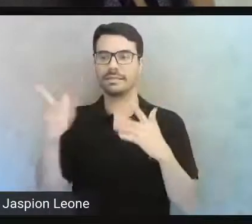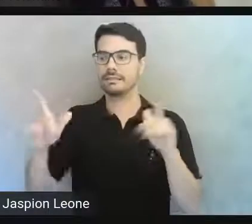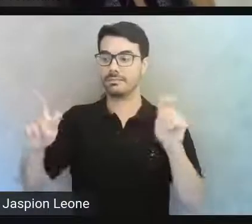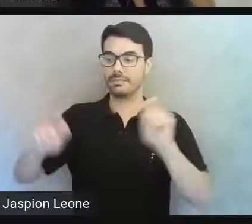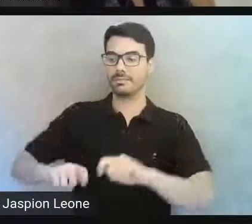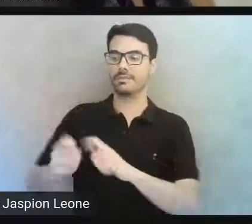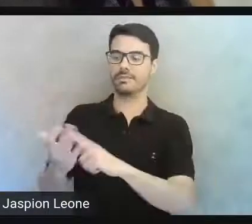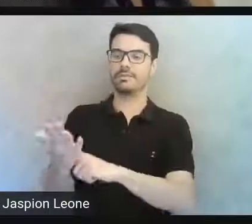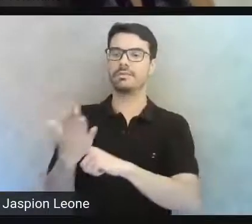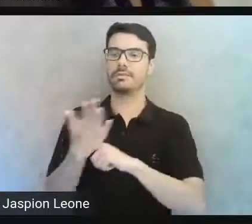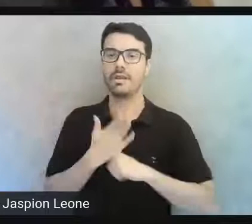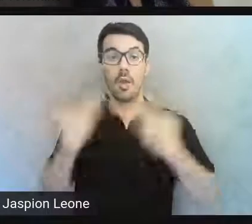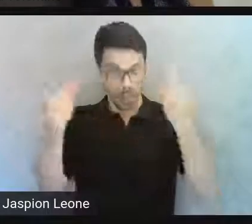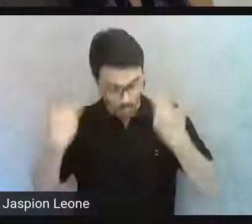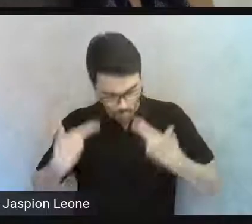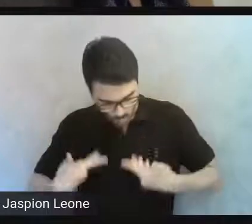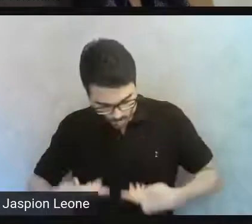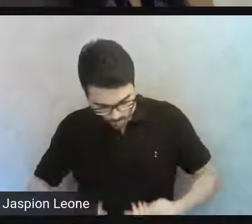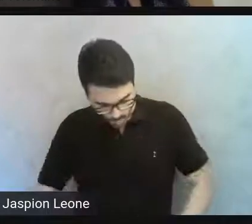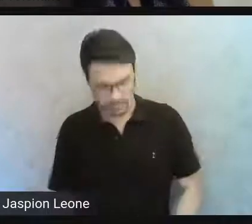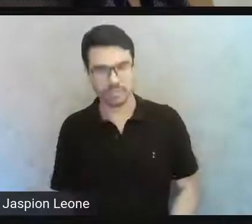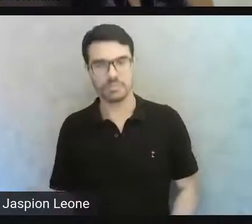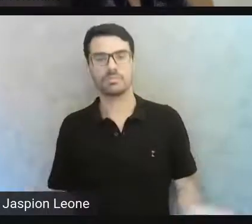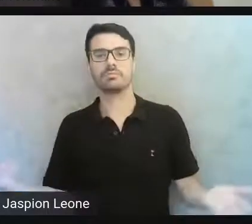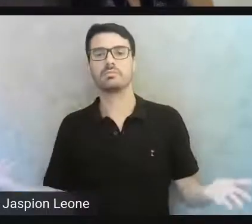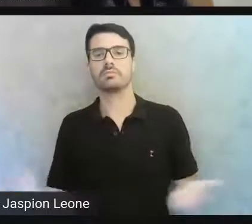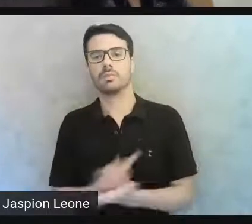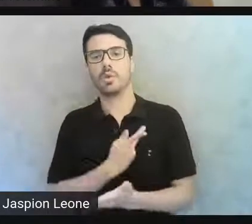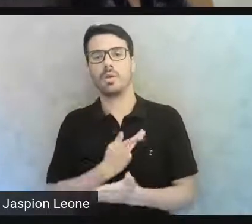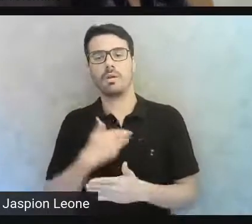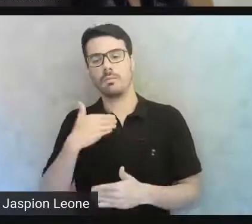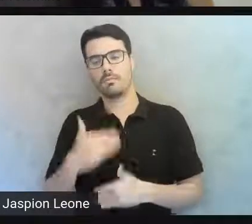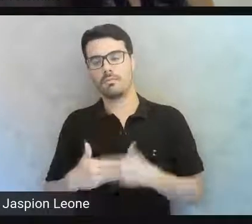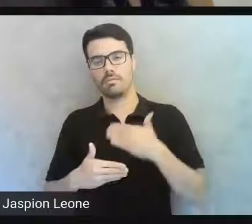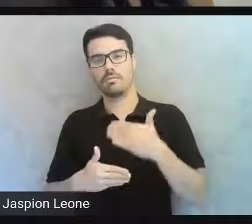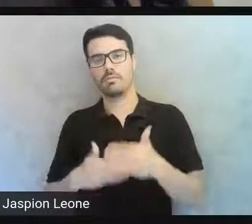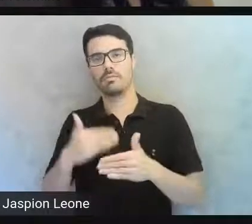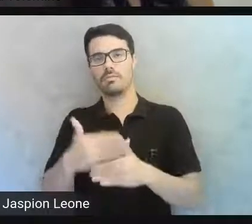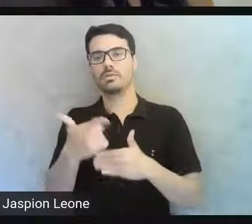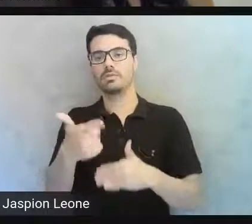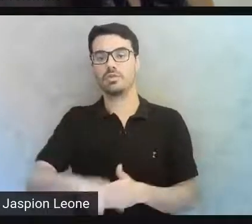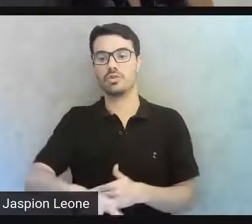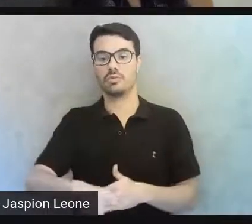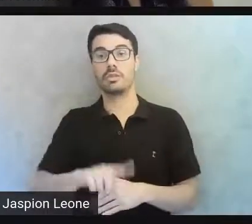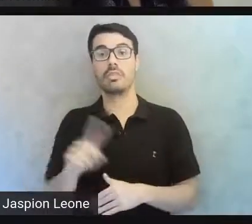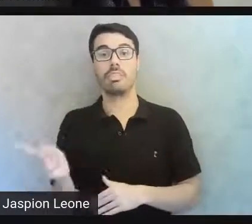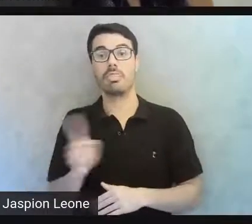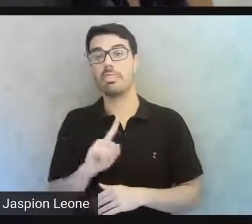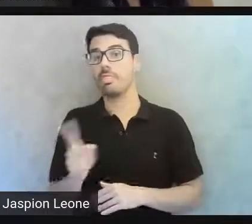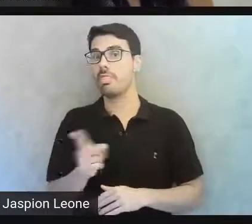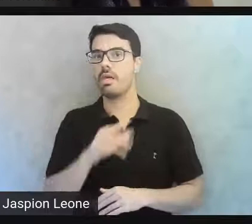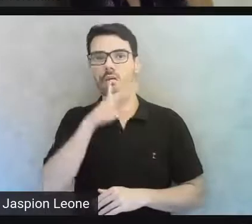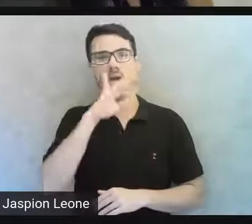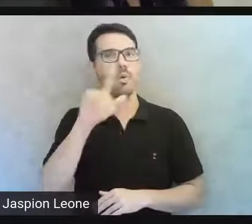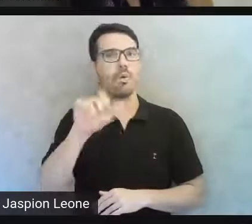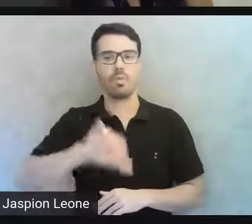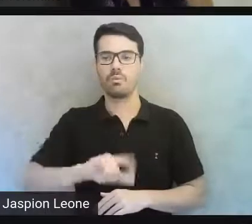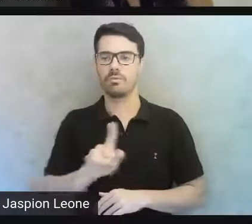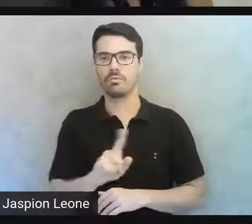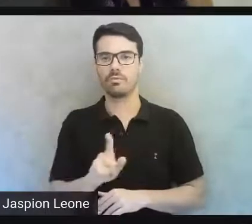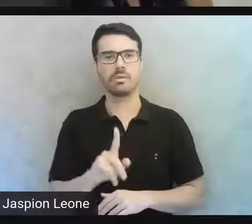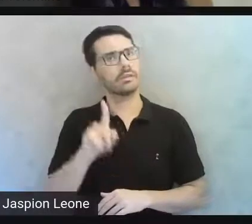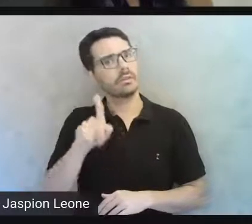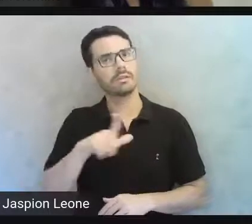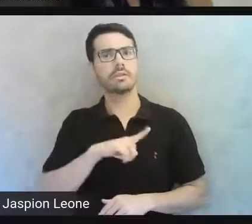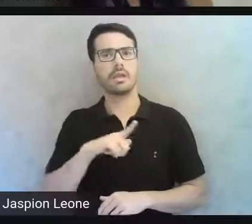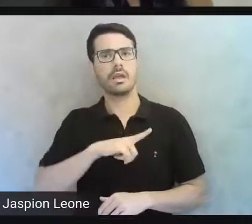condição física de passar por aquele processo, sabe? E mais uma vez, não é demérito, sabe? A gente hoje tem os